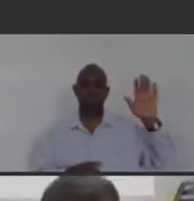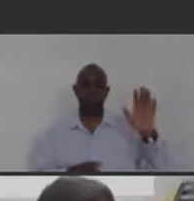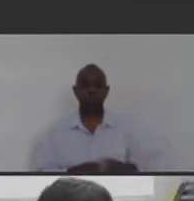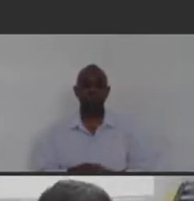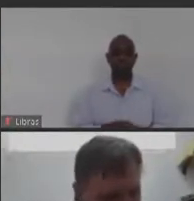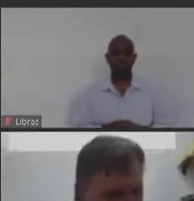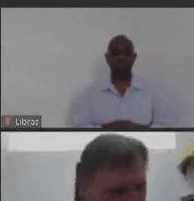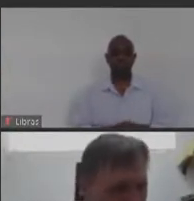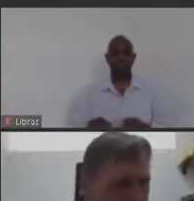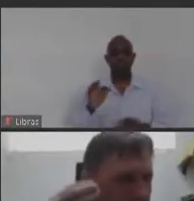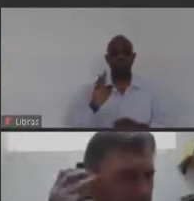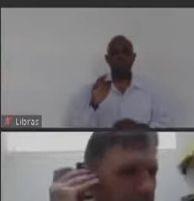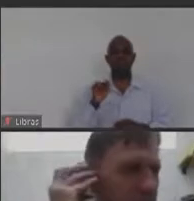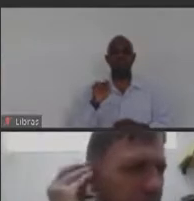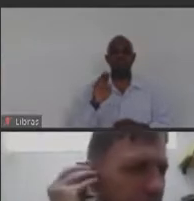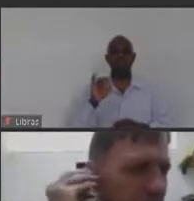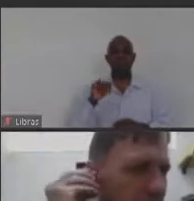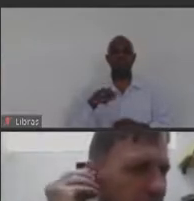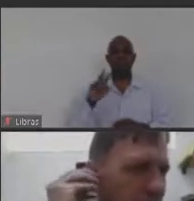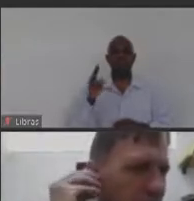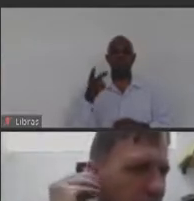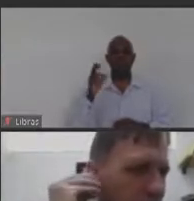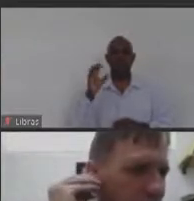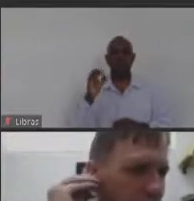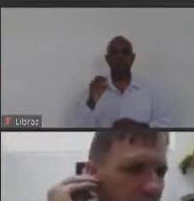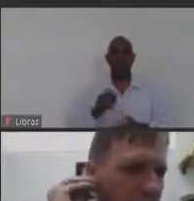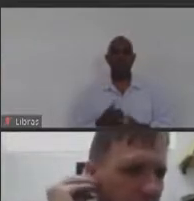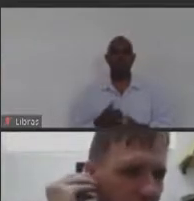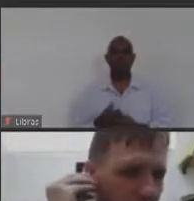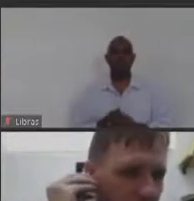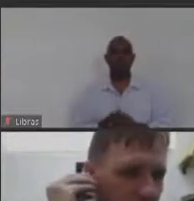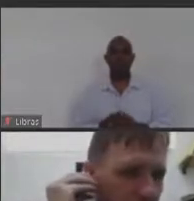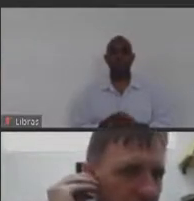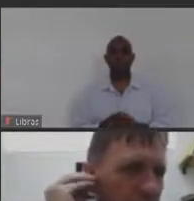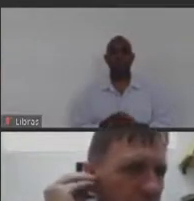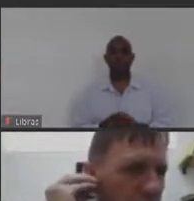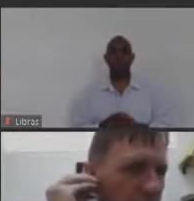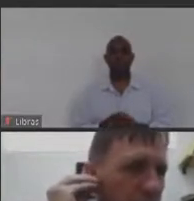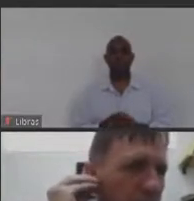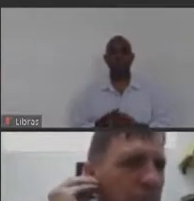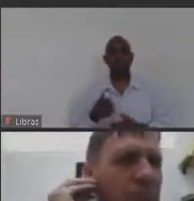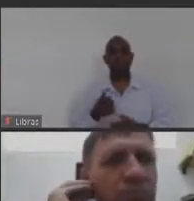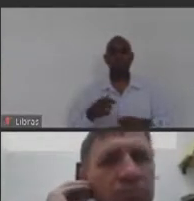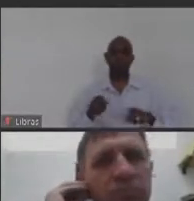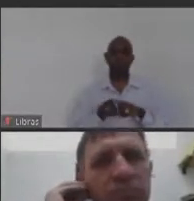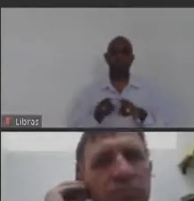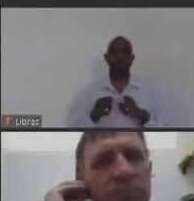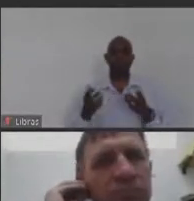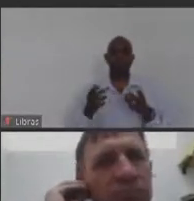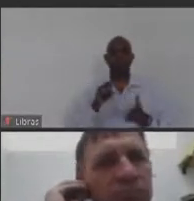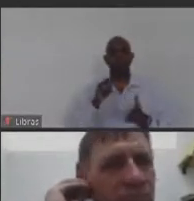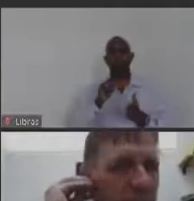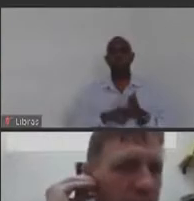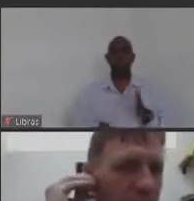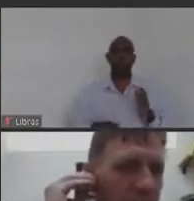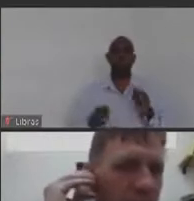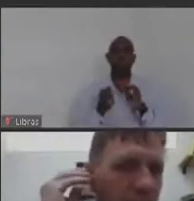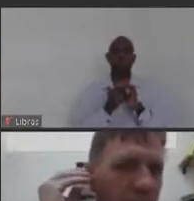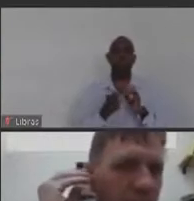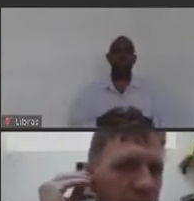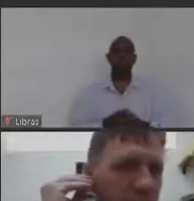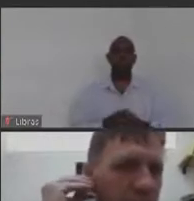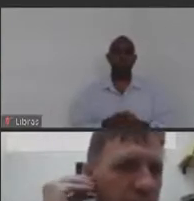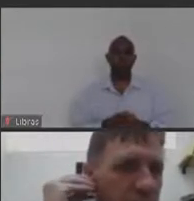Fabinho. Eu gostaria de autorização do nobre presidente para subscrever o seu requerimento. Prazer